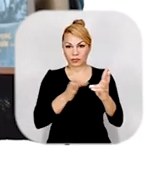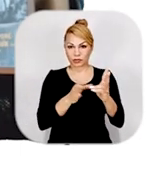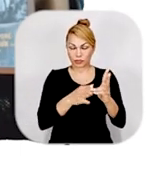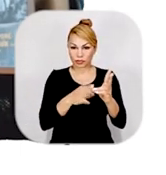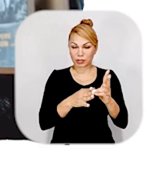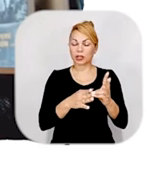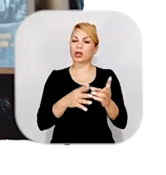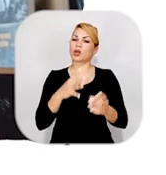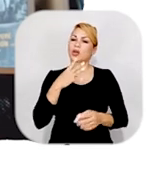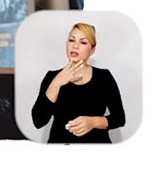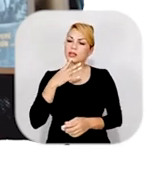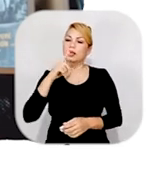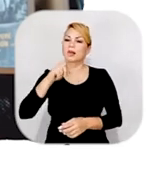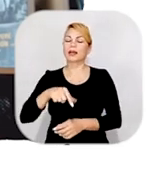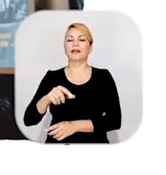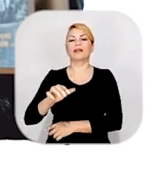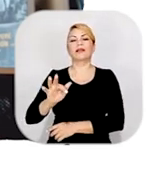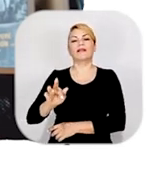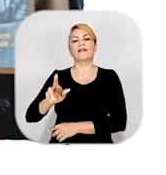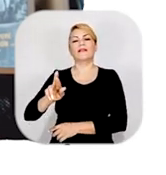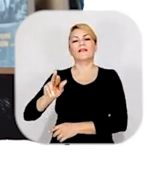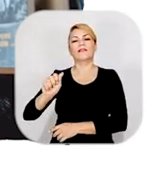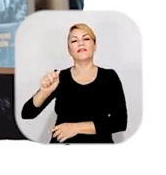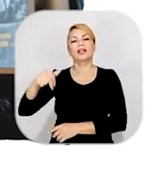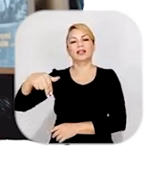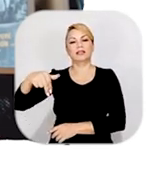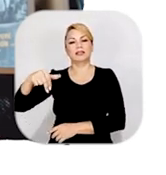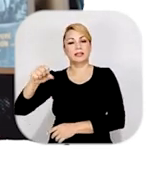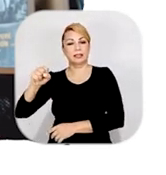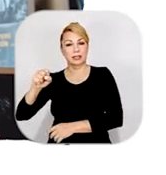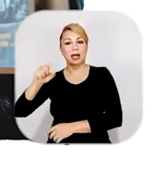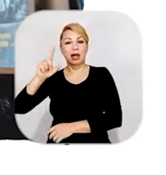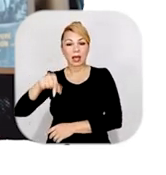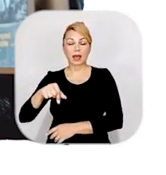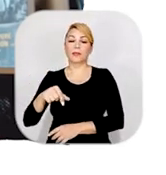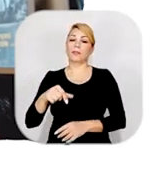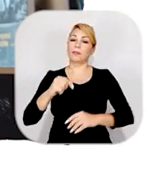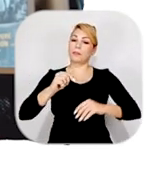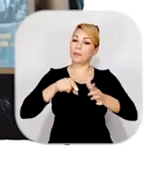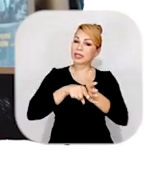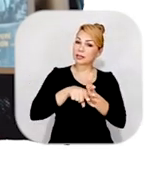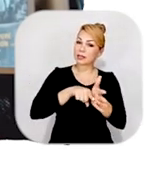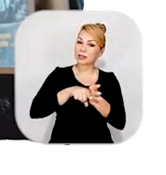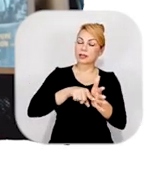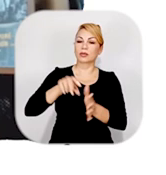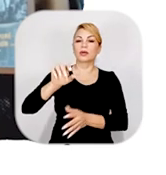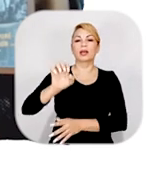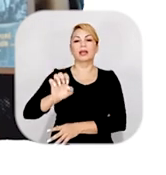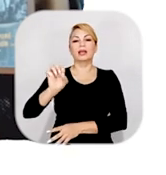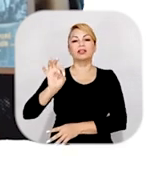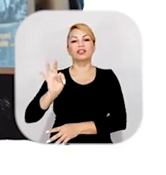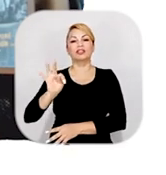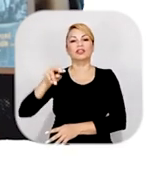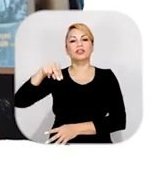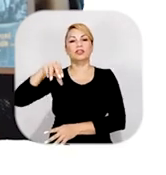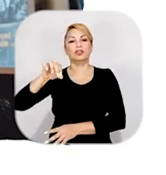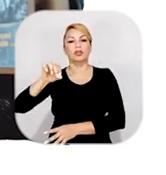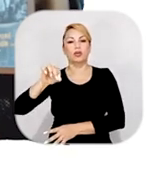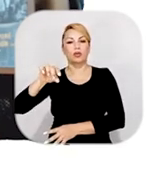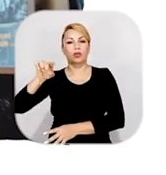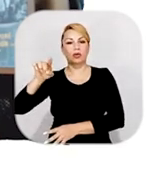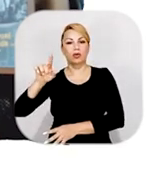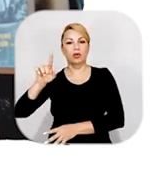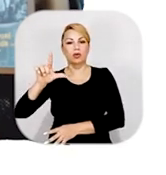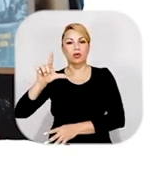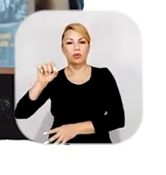teve em Rondônia nos anos 40 e 50. E eu peguei, fiz a cópia do livro do